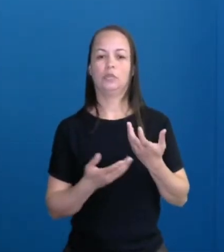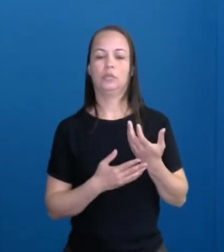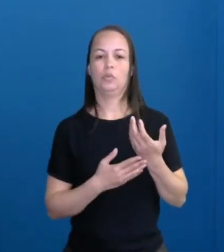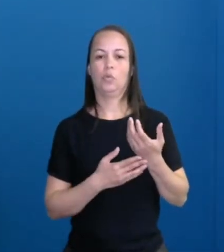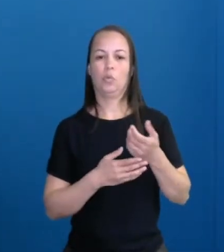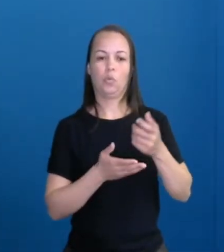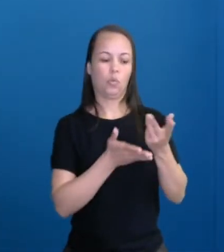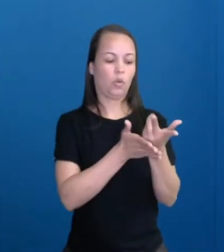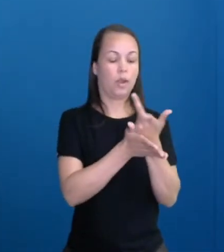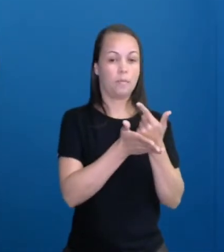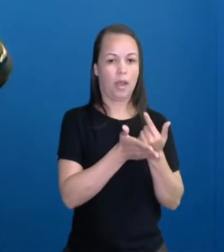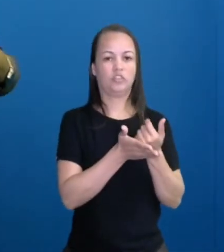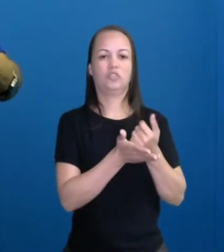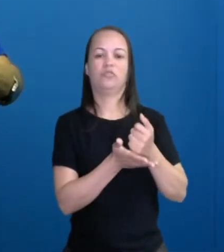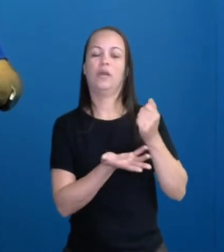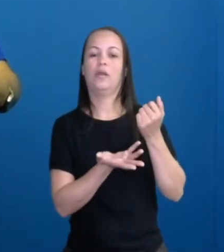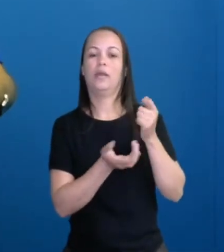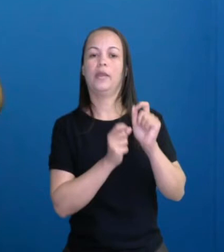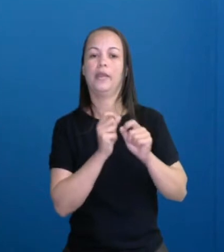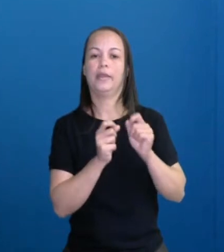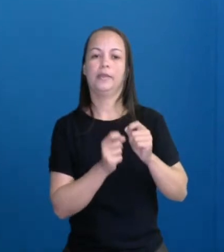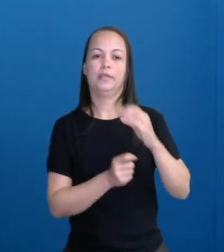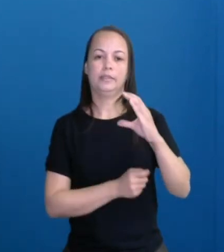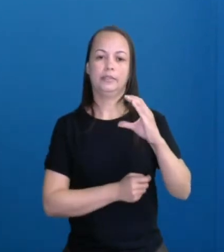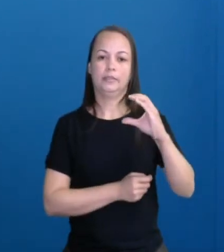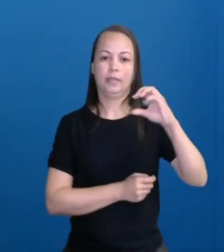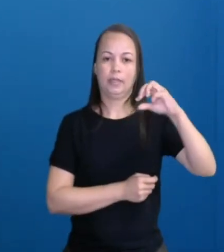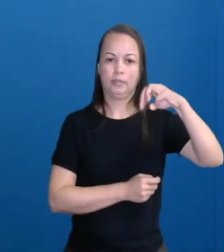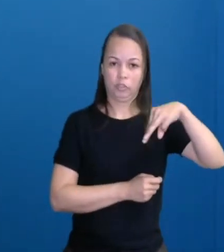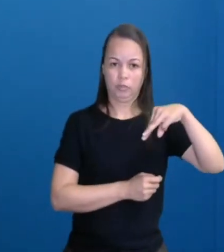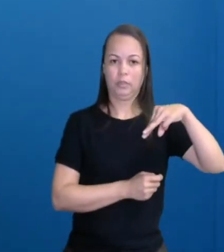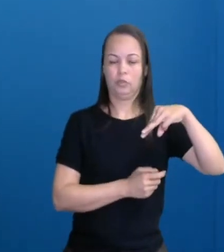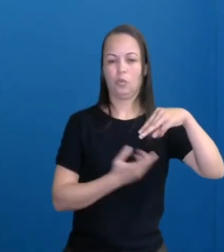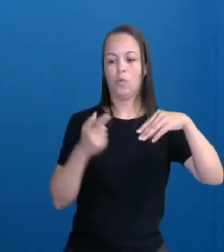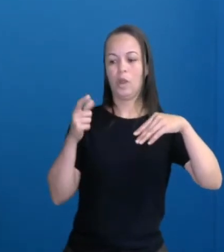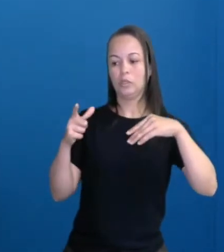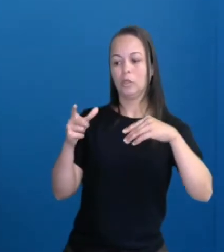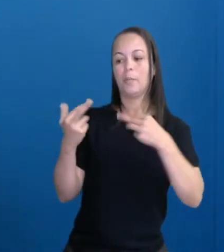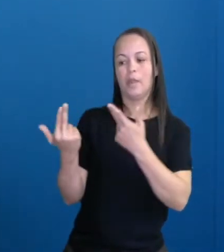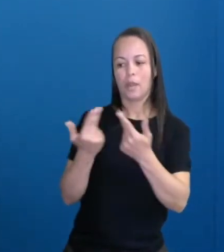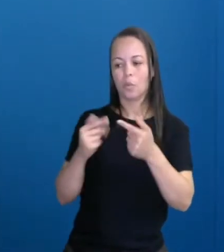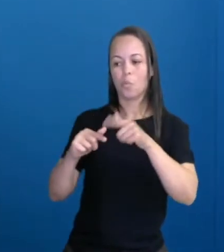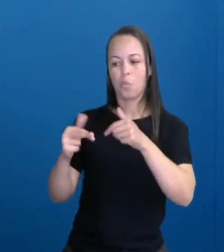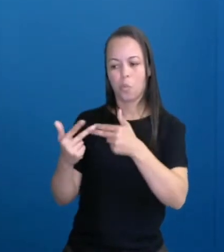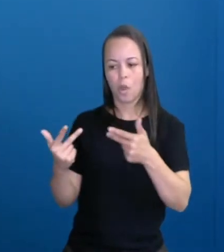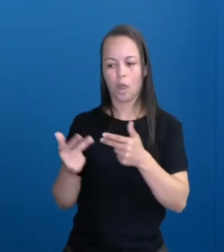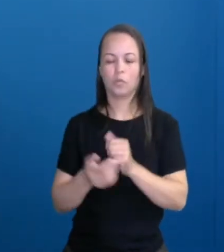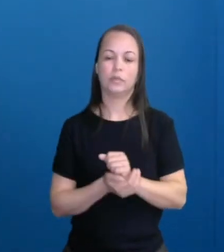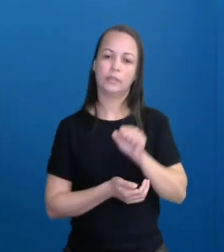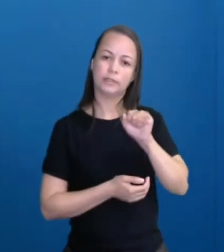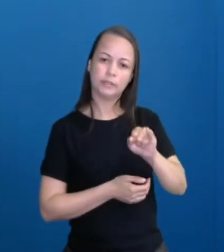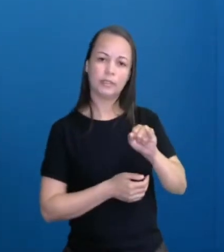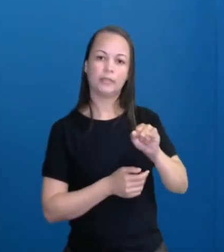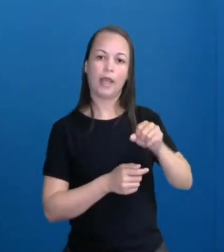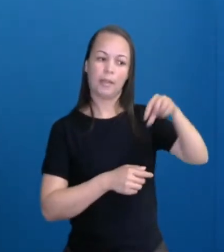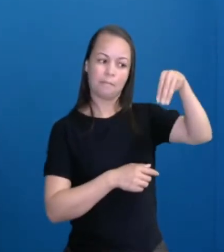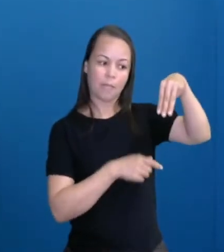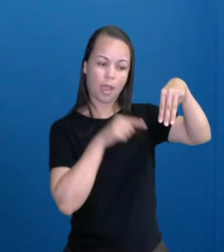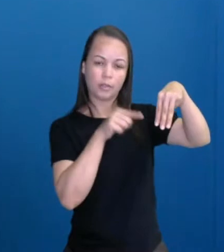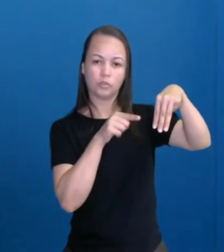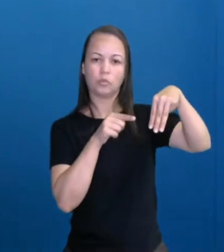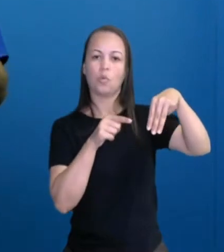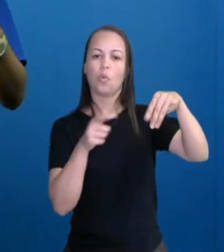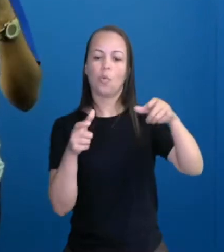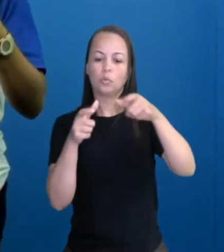o objeto real também vai ser dado em centímetro. Se aqui está em metro, o tamanho real também, enfim. Essas medidas